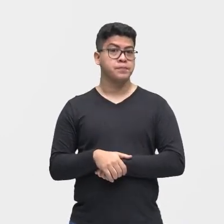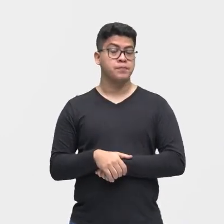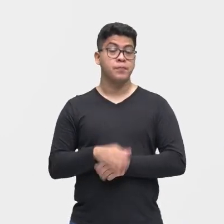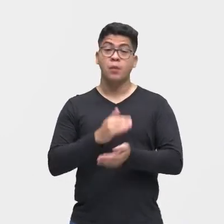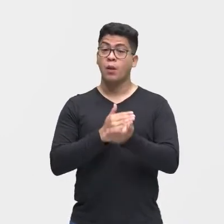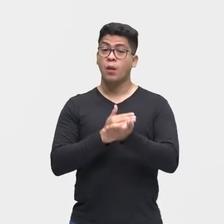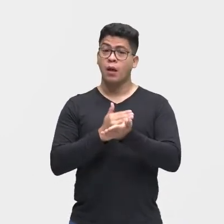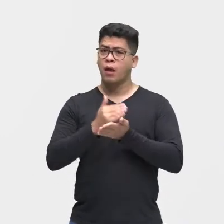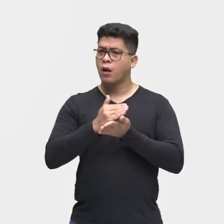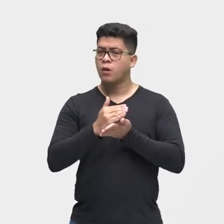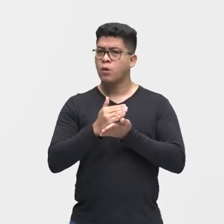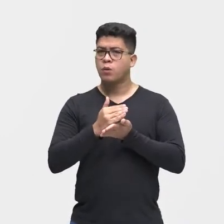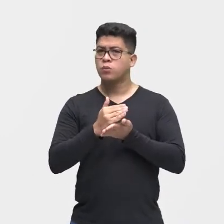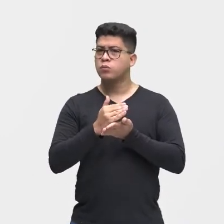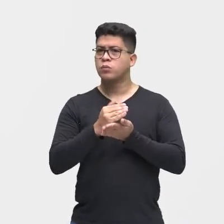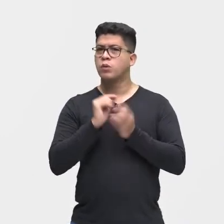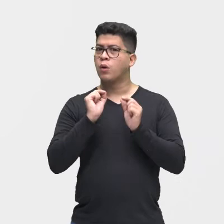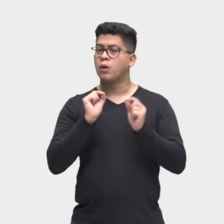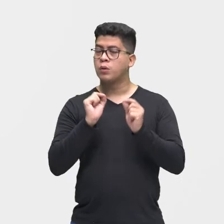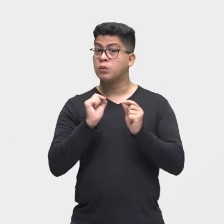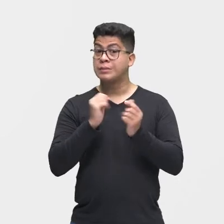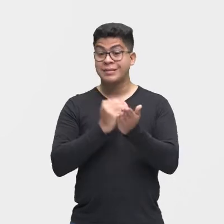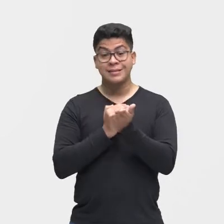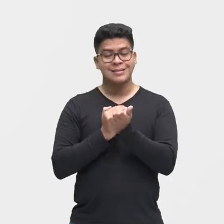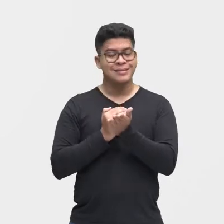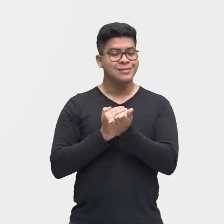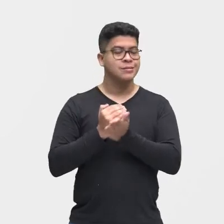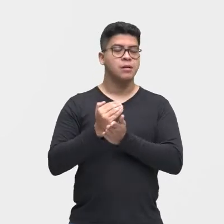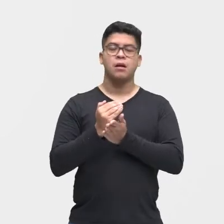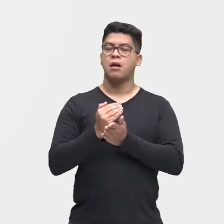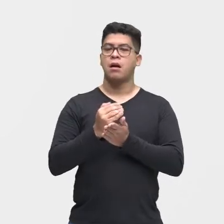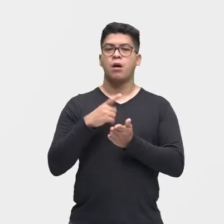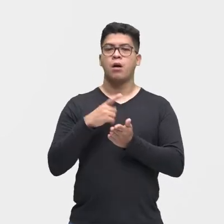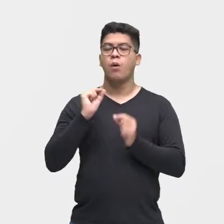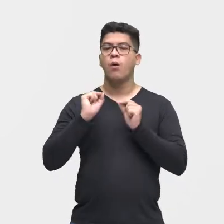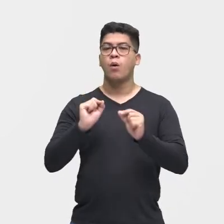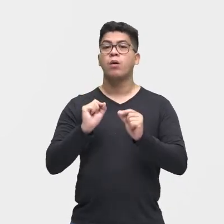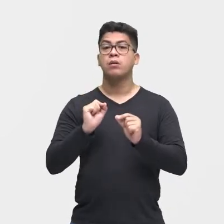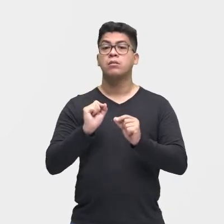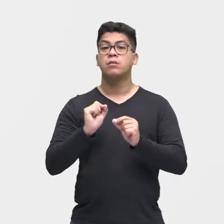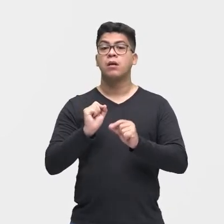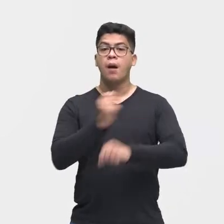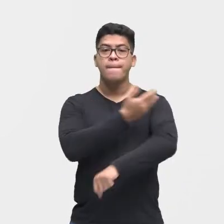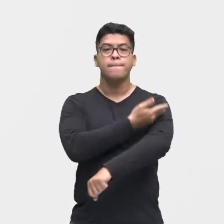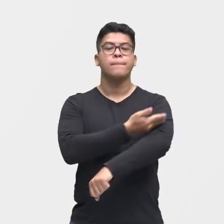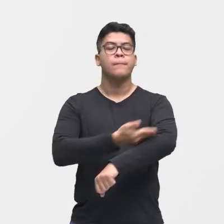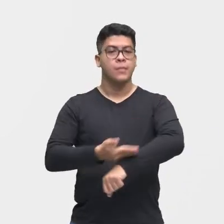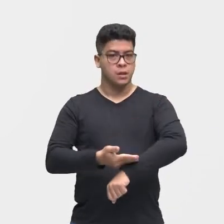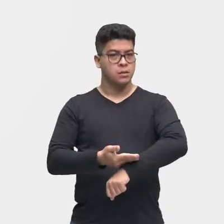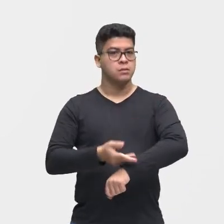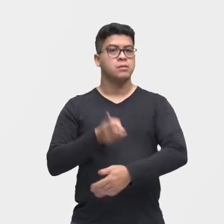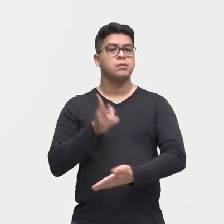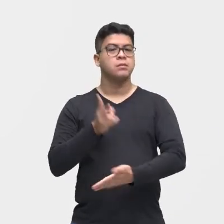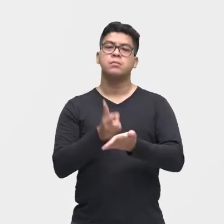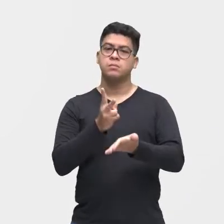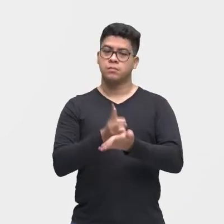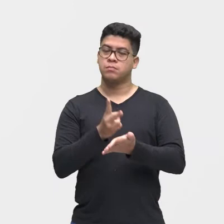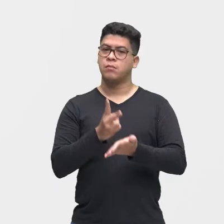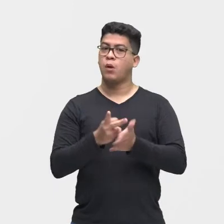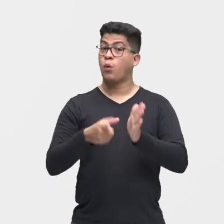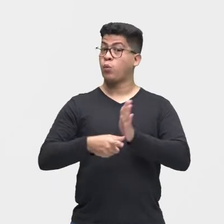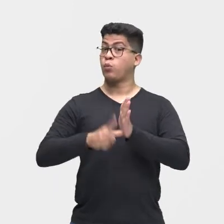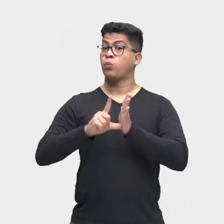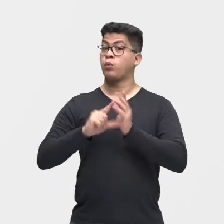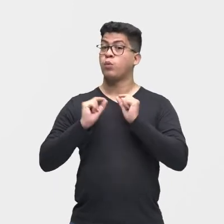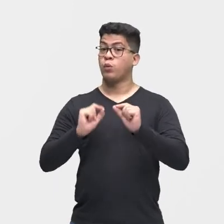Inicial sempre escutei só sempre será com as peças brancas tanto é que no início de um jogo que